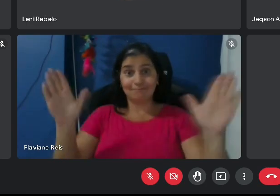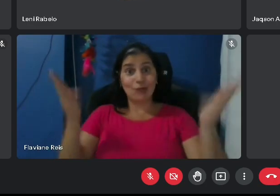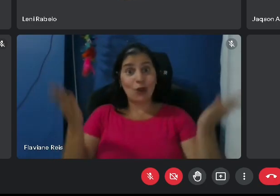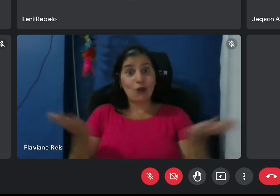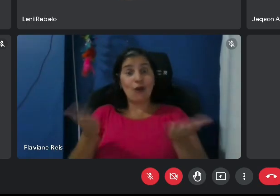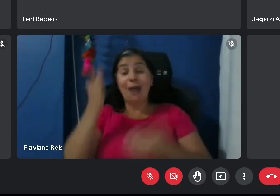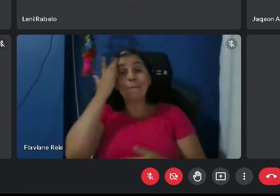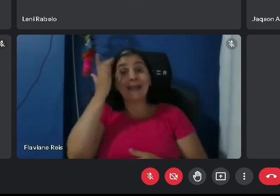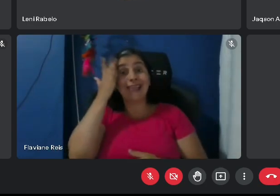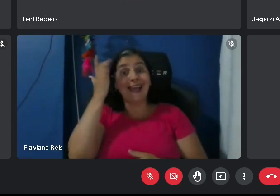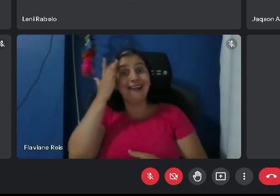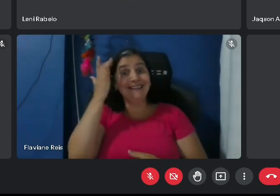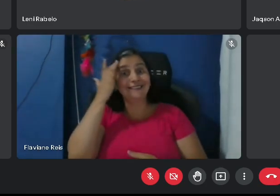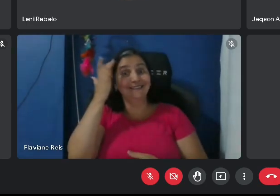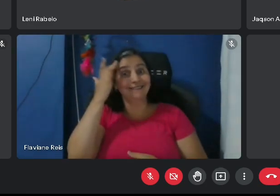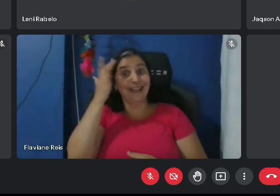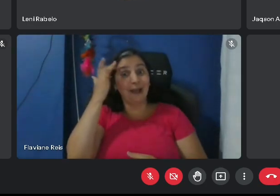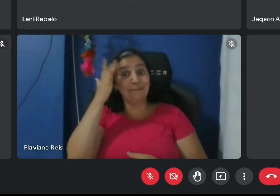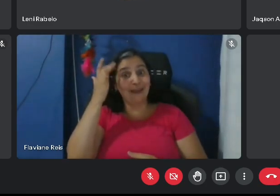Não peguei.